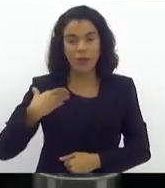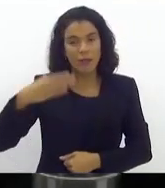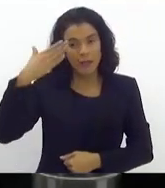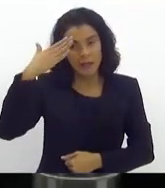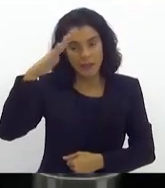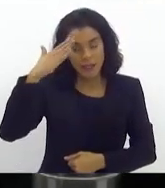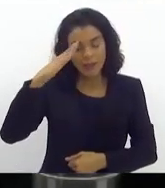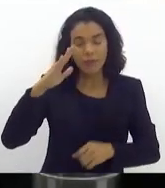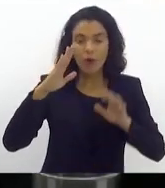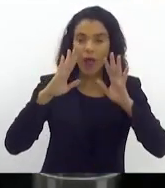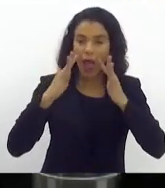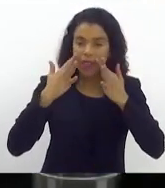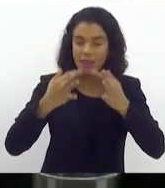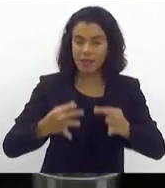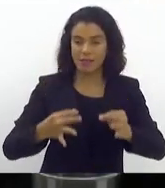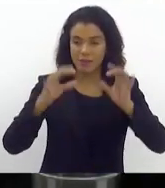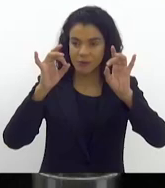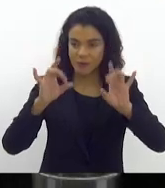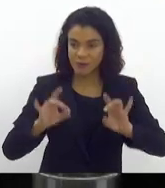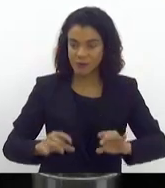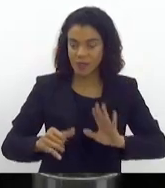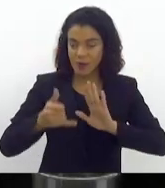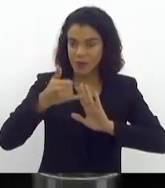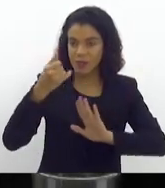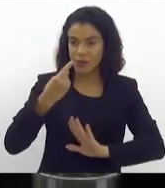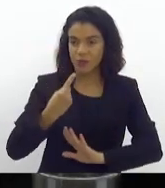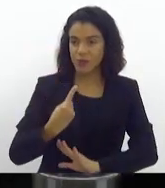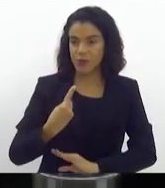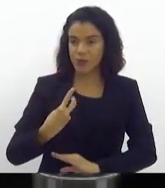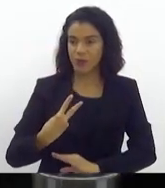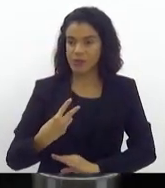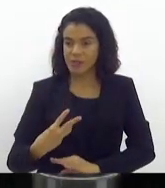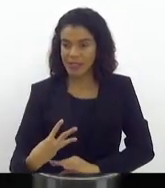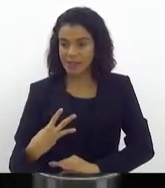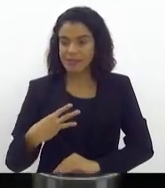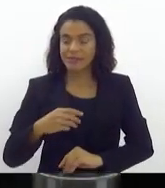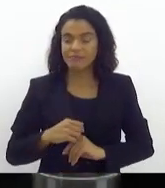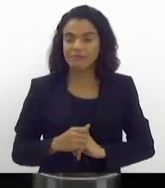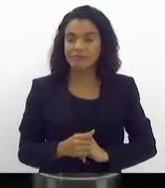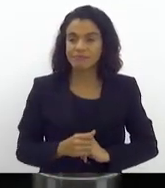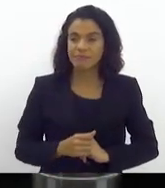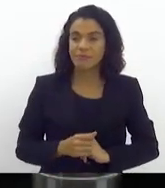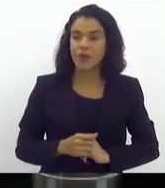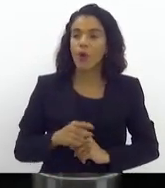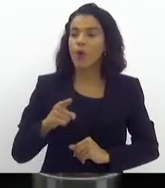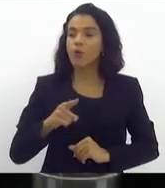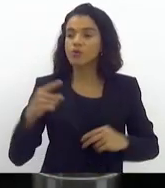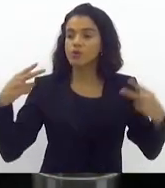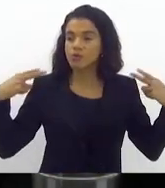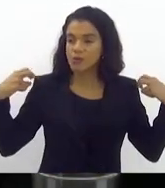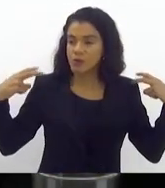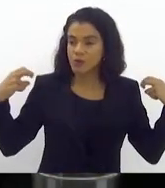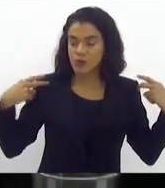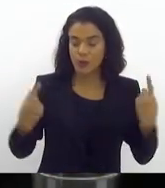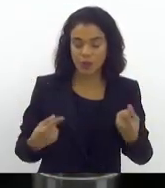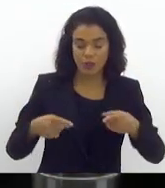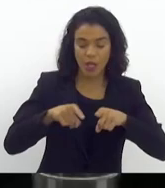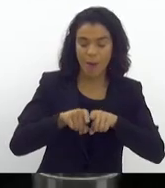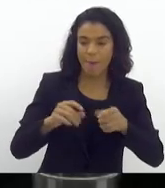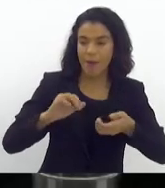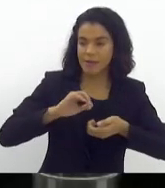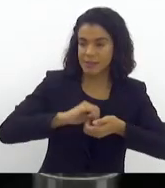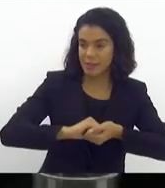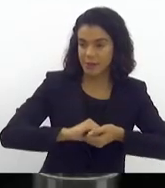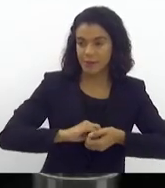atenção especial, nos termos do inciso 1 e 3, que é onde cita atenção especial, os motoristas parceiros.